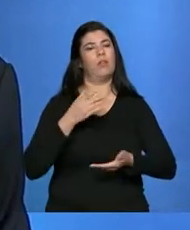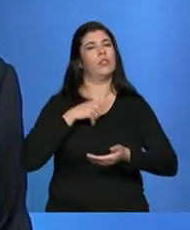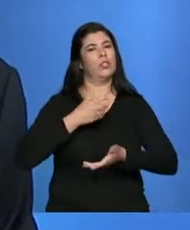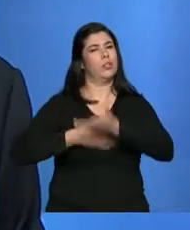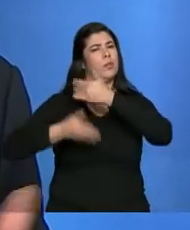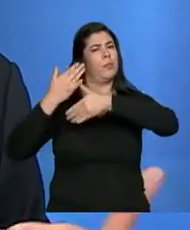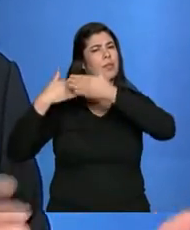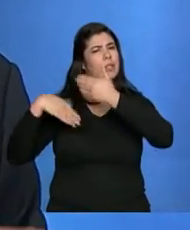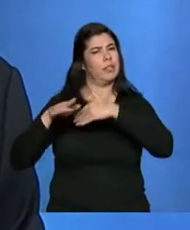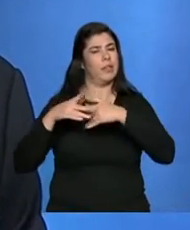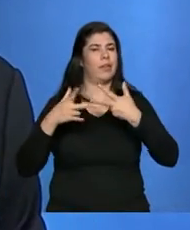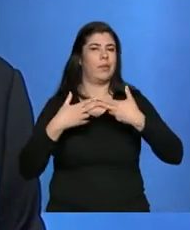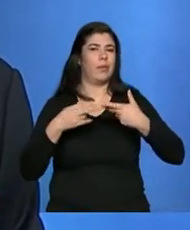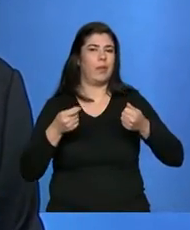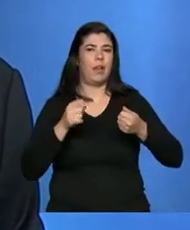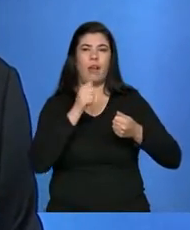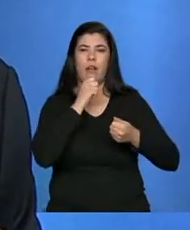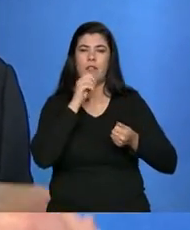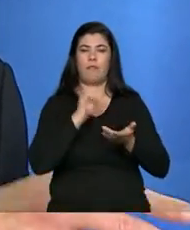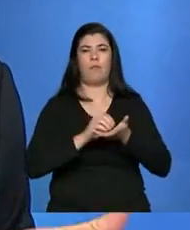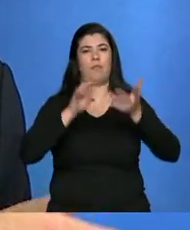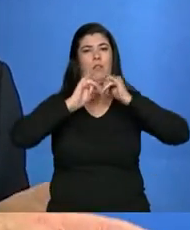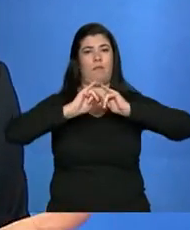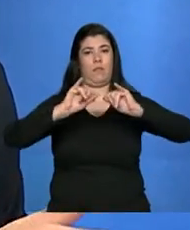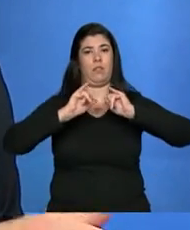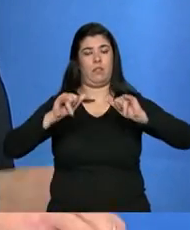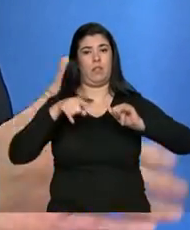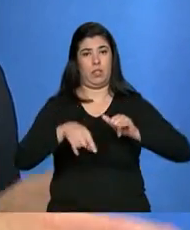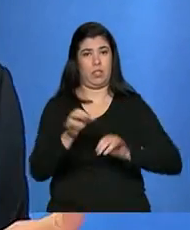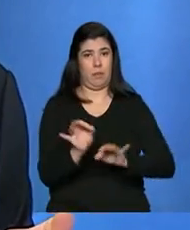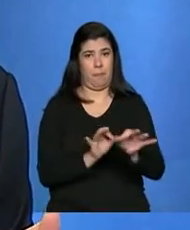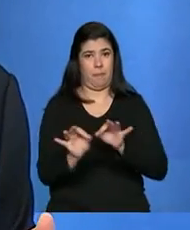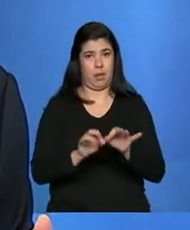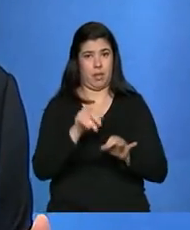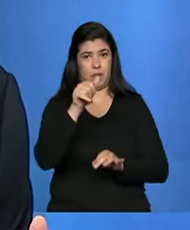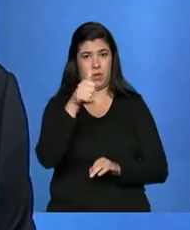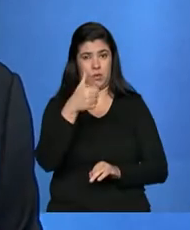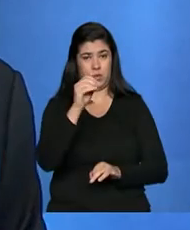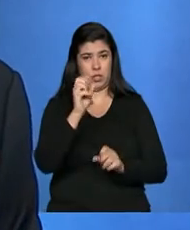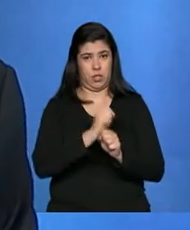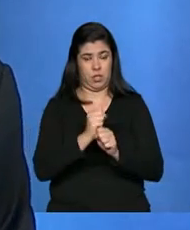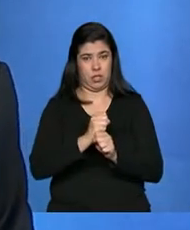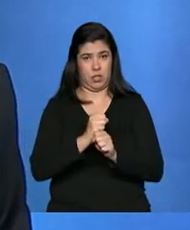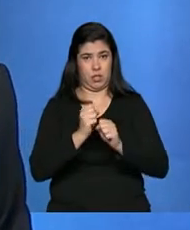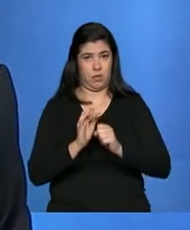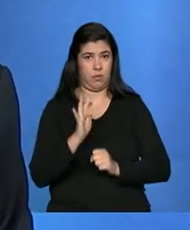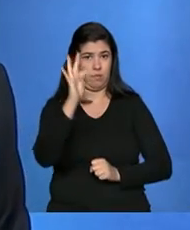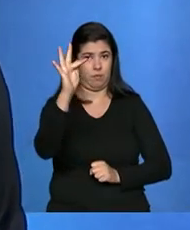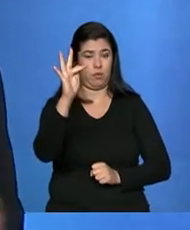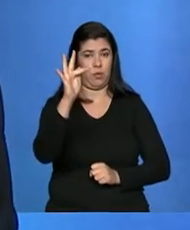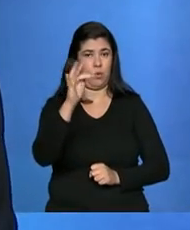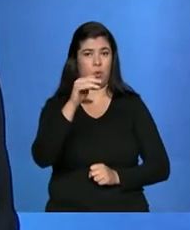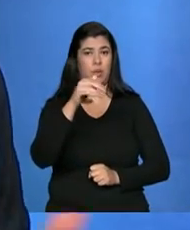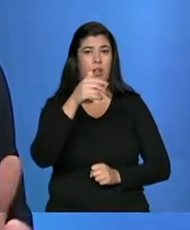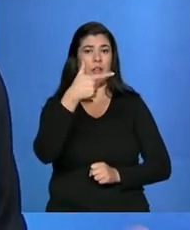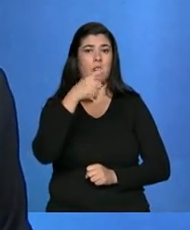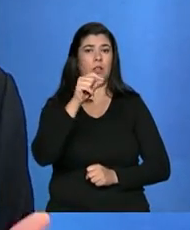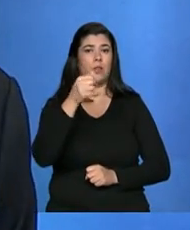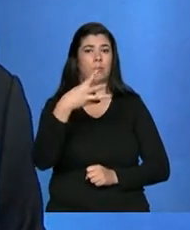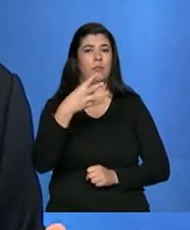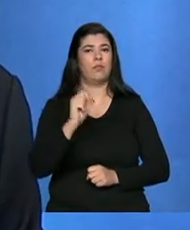que ainda não tinha sido anunciado no plano decenal que sairá em 2024 e que estão incluído aqui então é claro